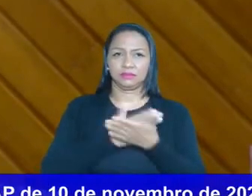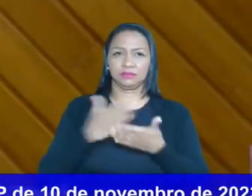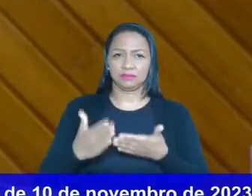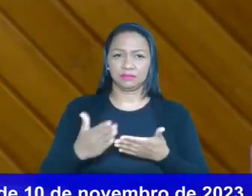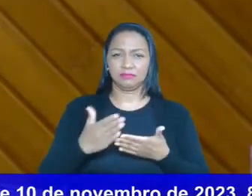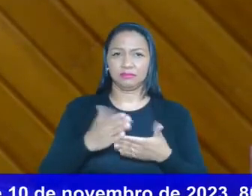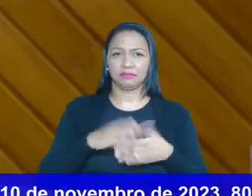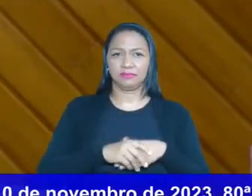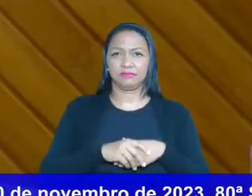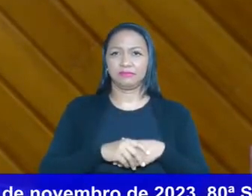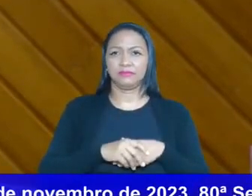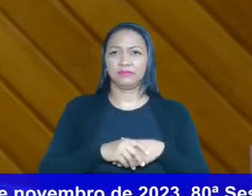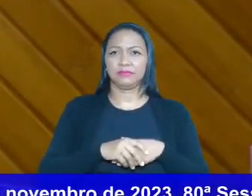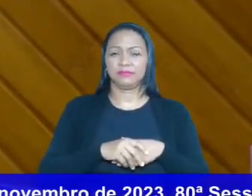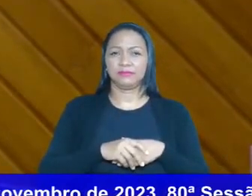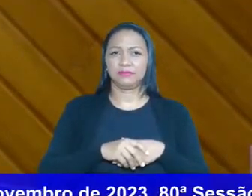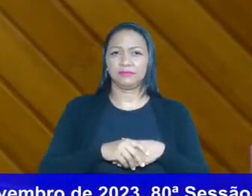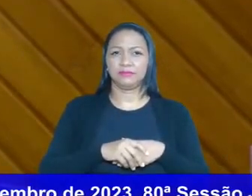Inicialmente,